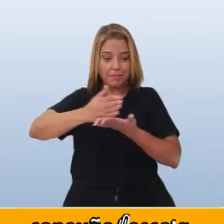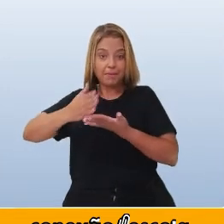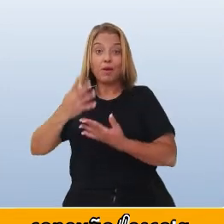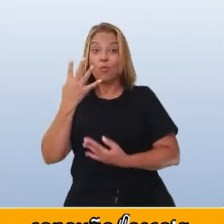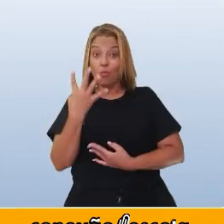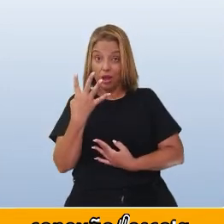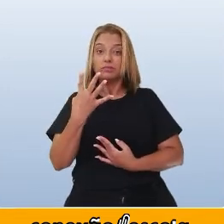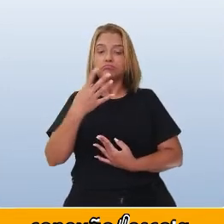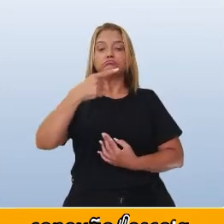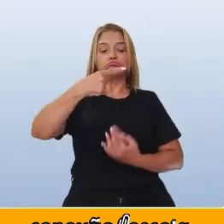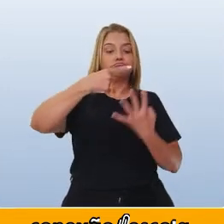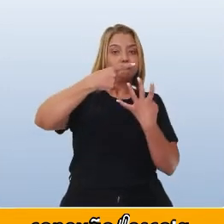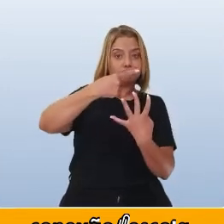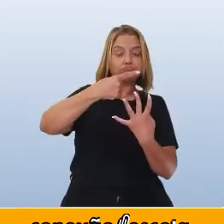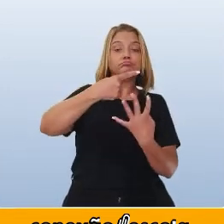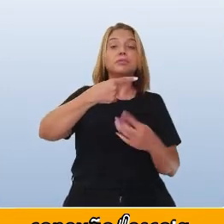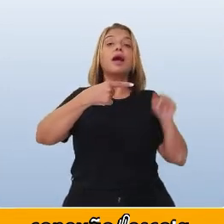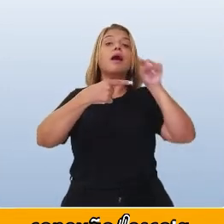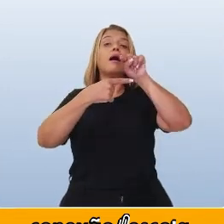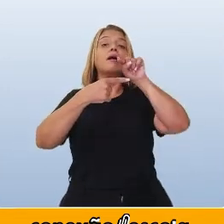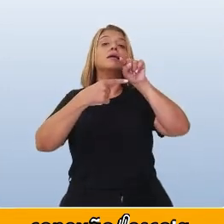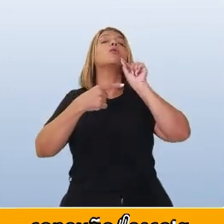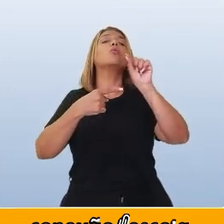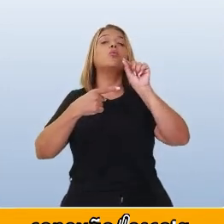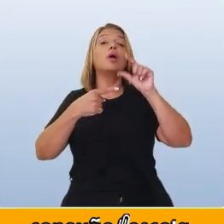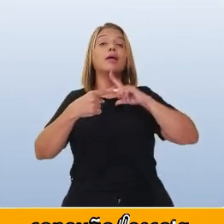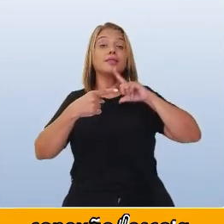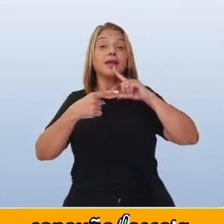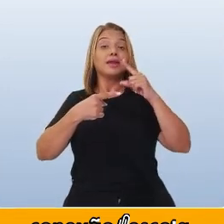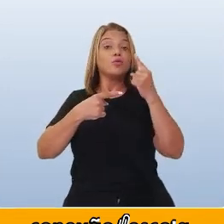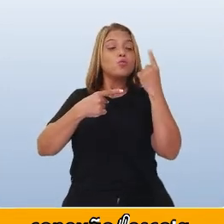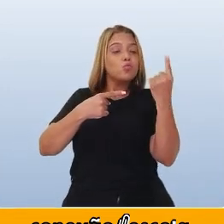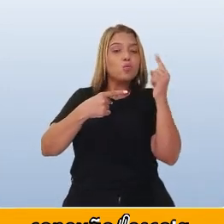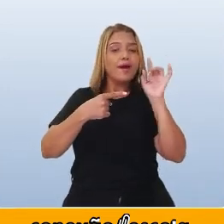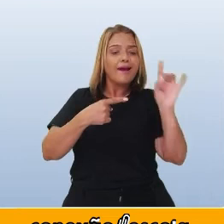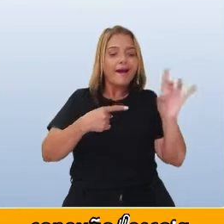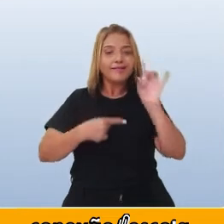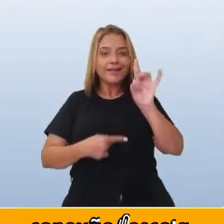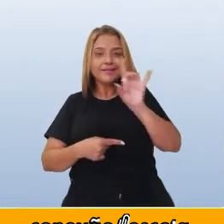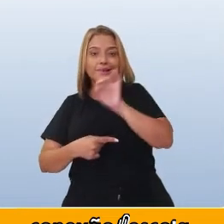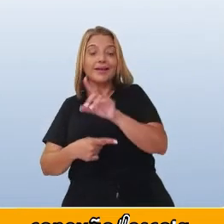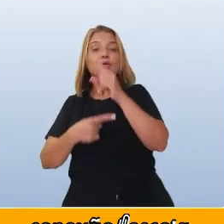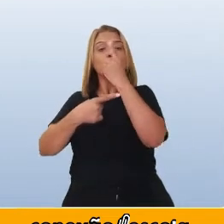iguais, cada parte será uma de 4.